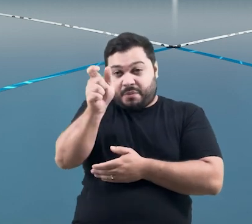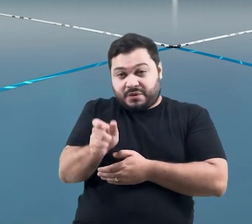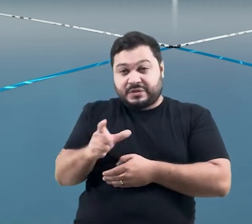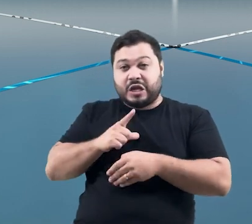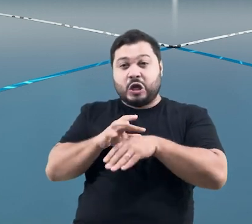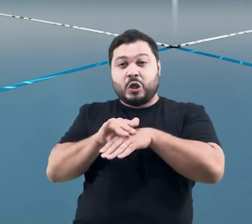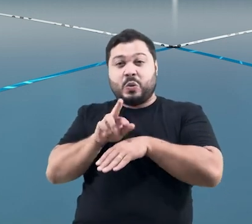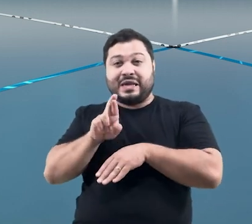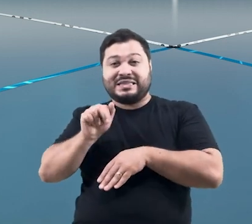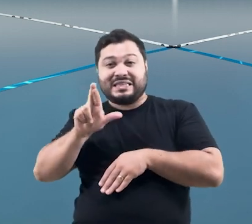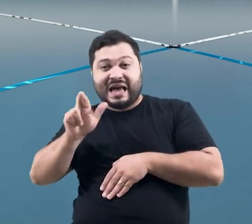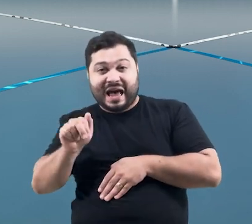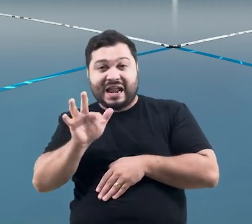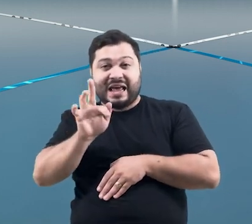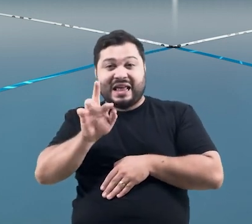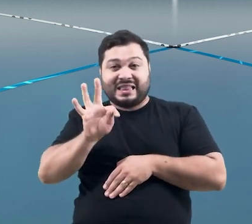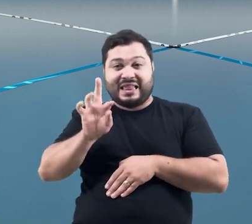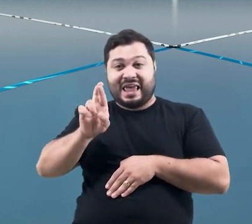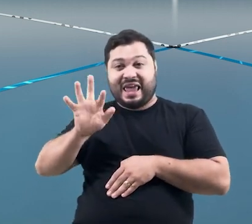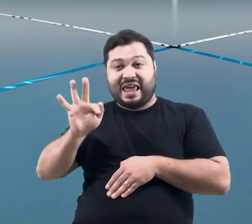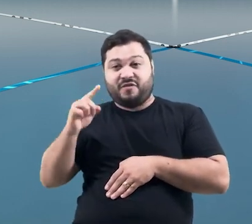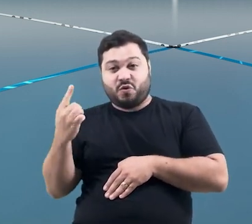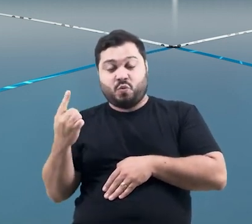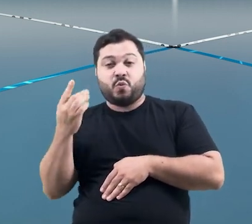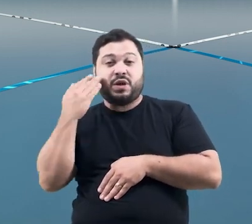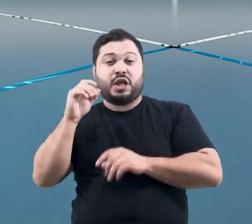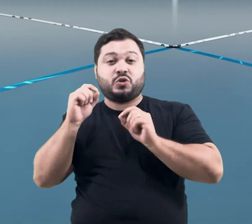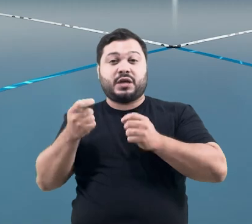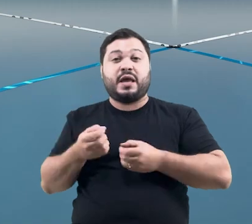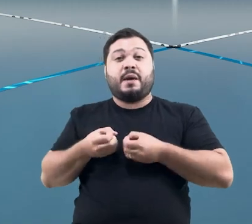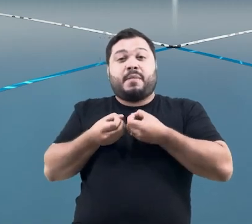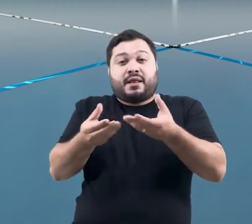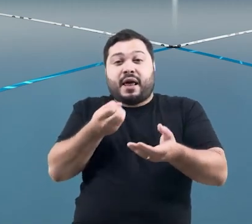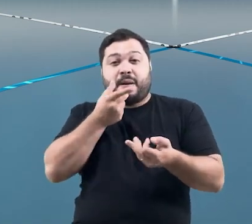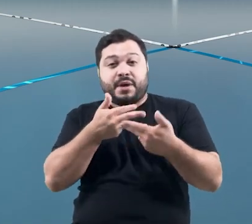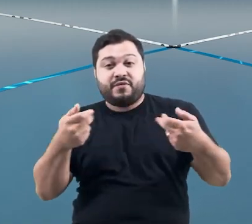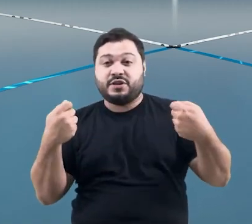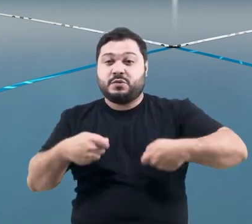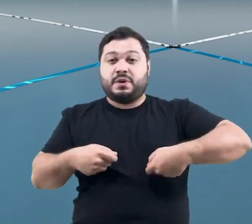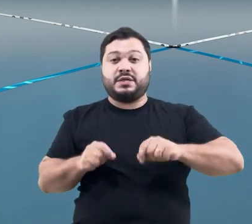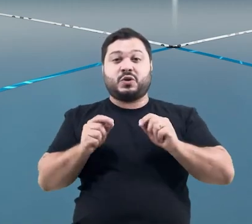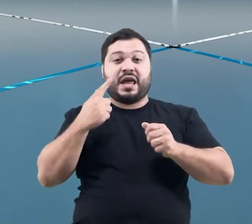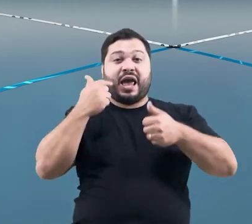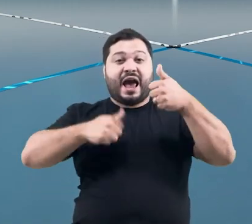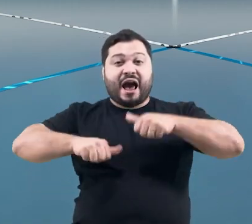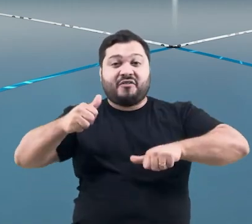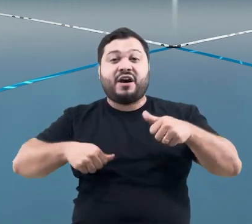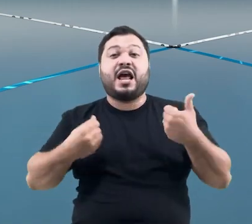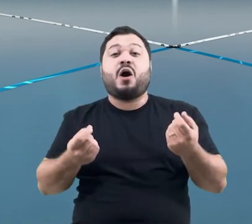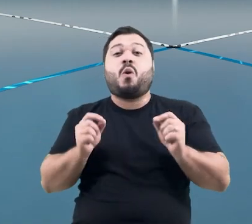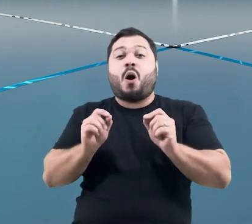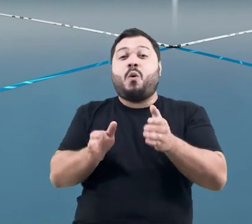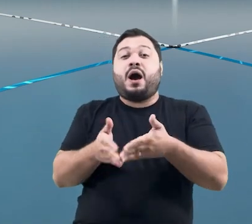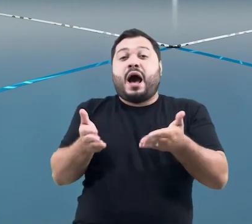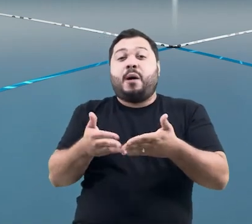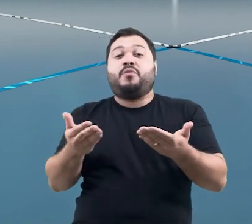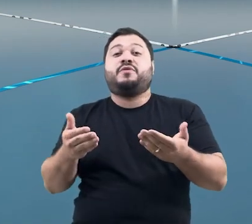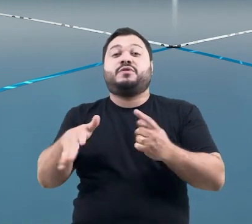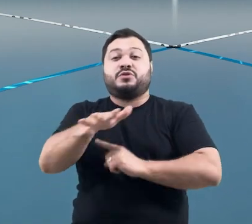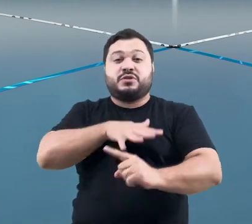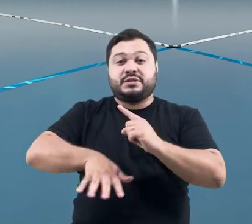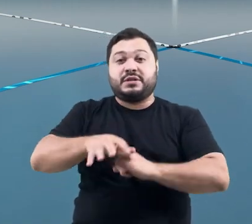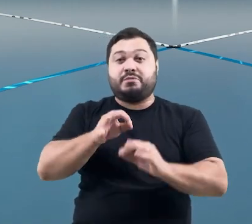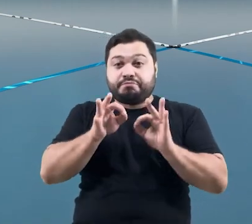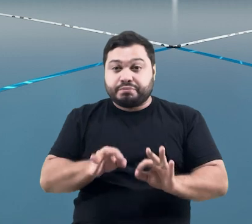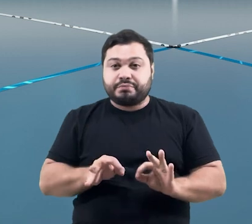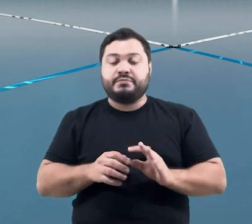a paciente com doença rara. TRF1 entende que para a concessão de benefício é essencial avaliar